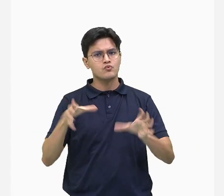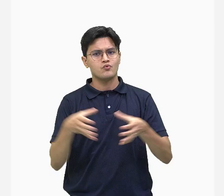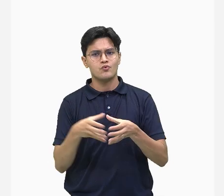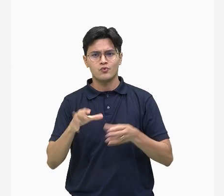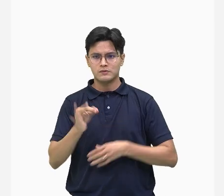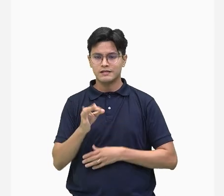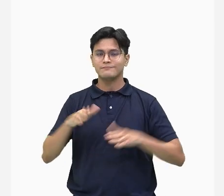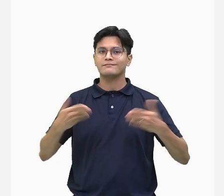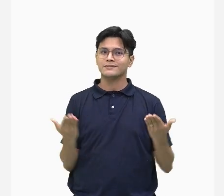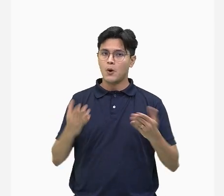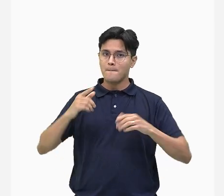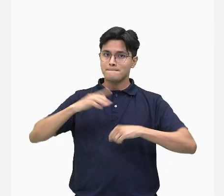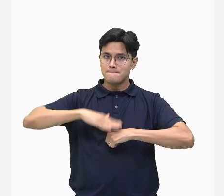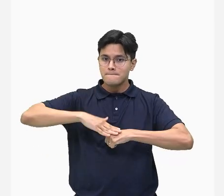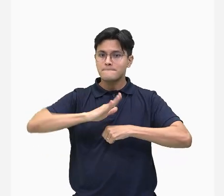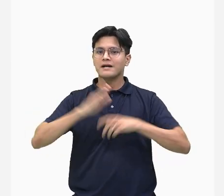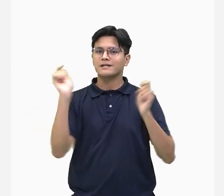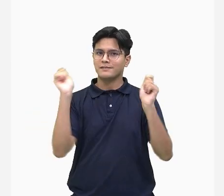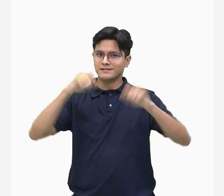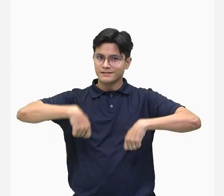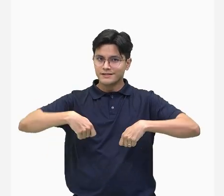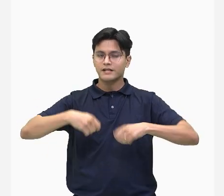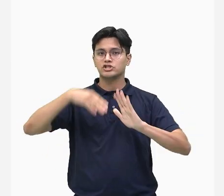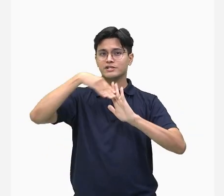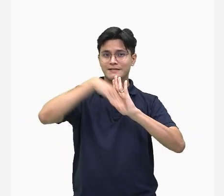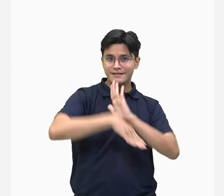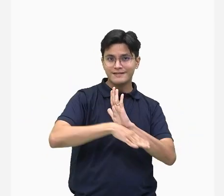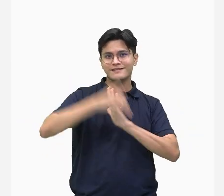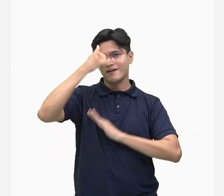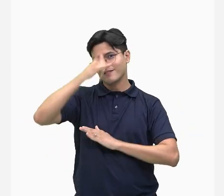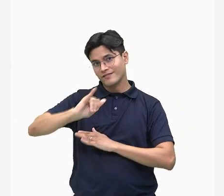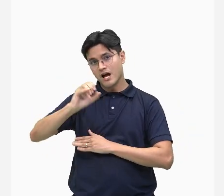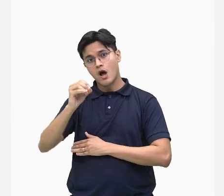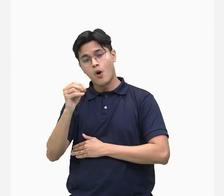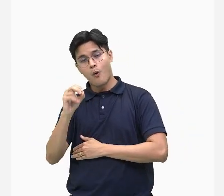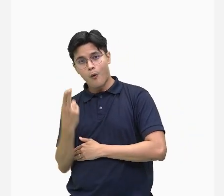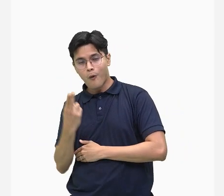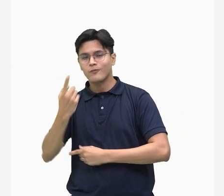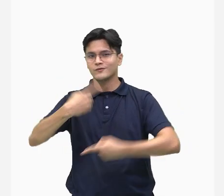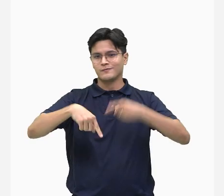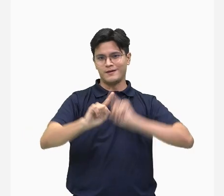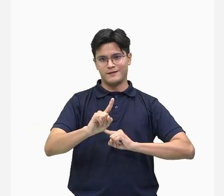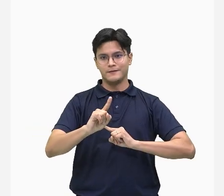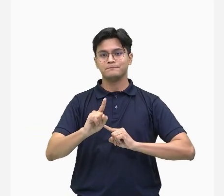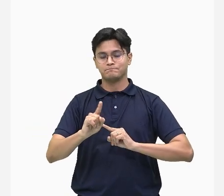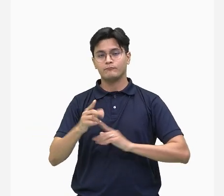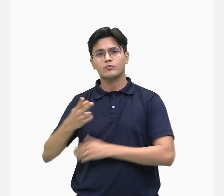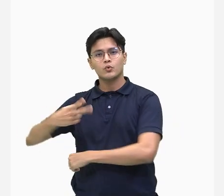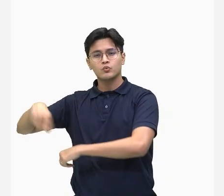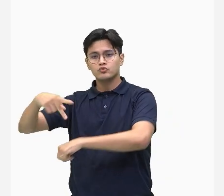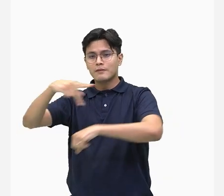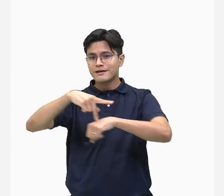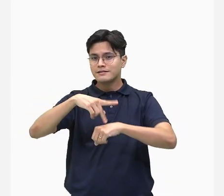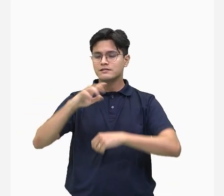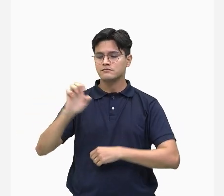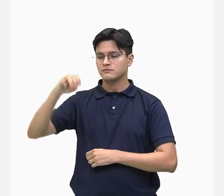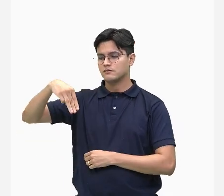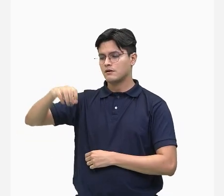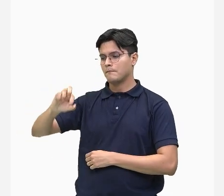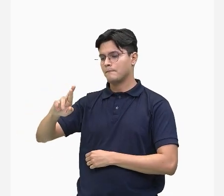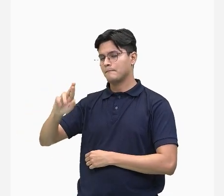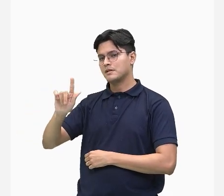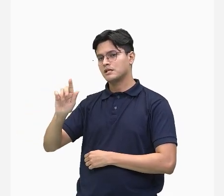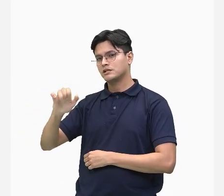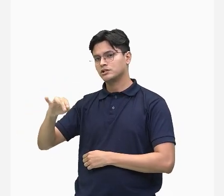dificuldades eventuais, tá certo? Os países emergentes que fazem parte do BRICS, gente, eles tentam